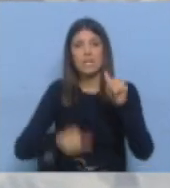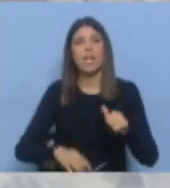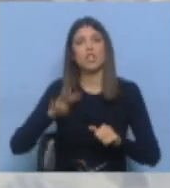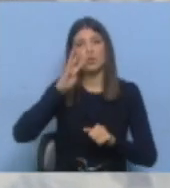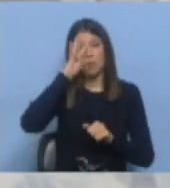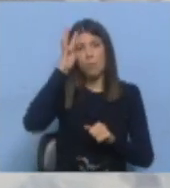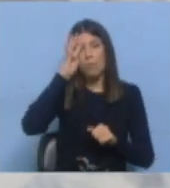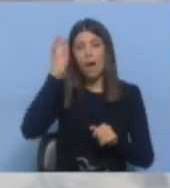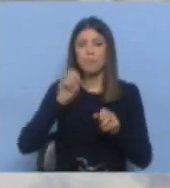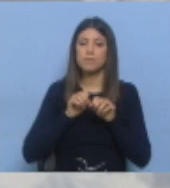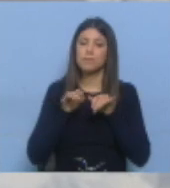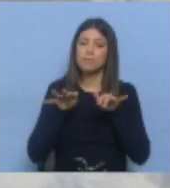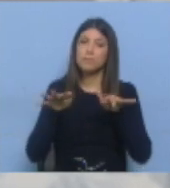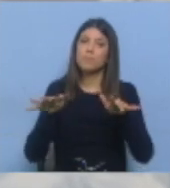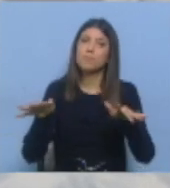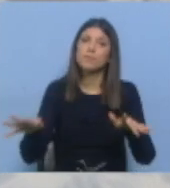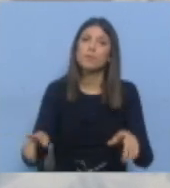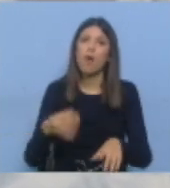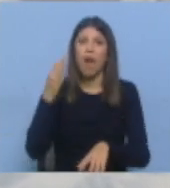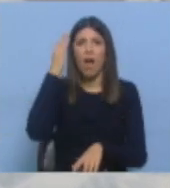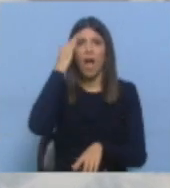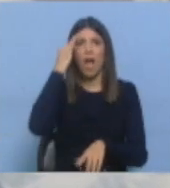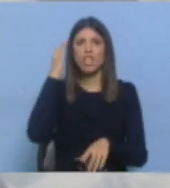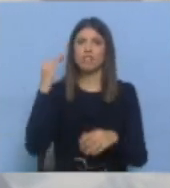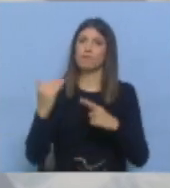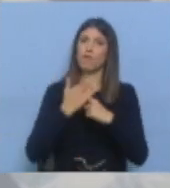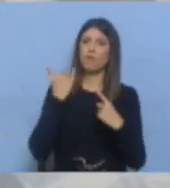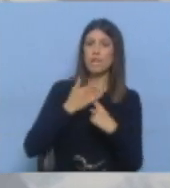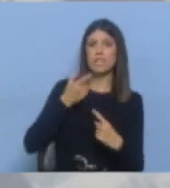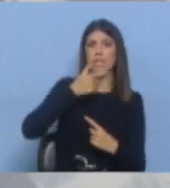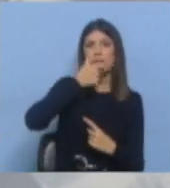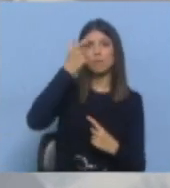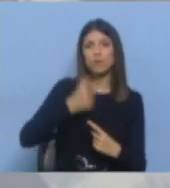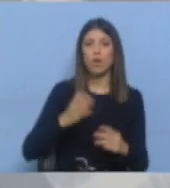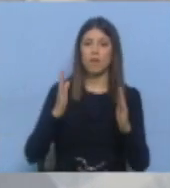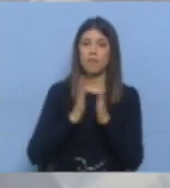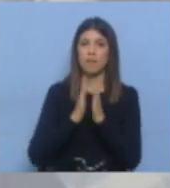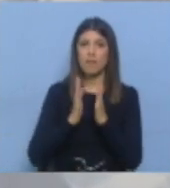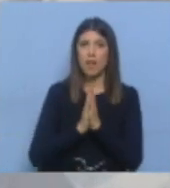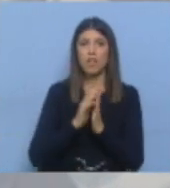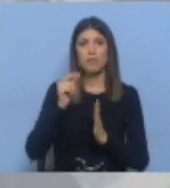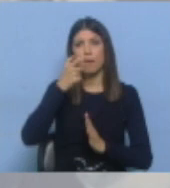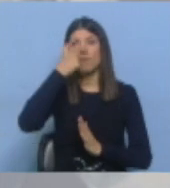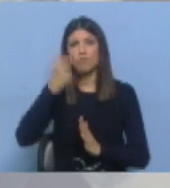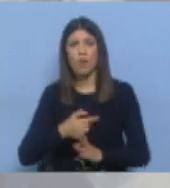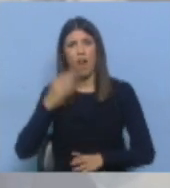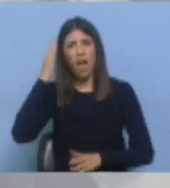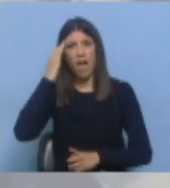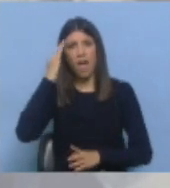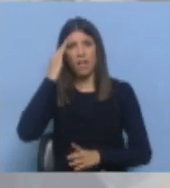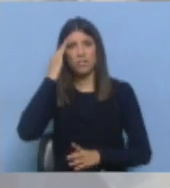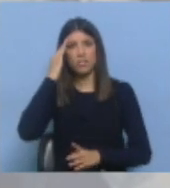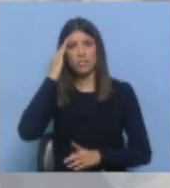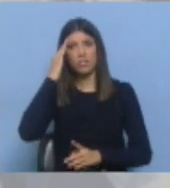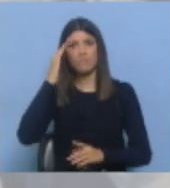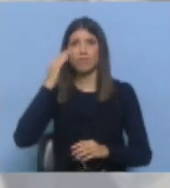mensagem não apenas ad intra para a Igreja, mas o Papa tem conseguido criar, digamos assim, uma linha de